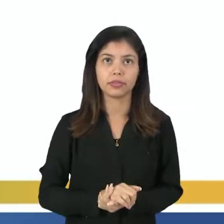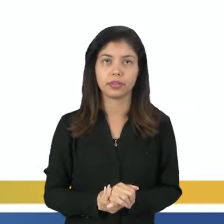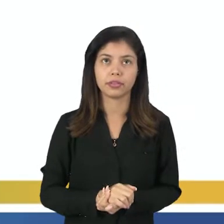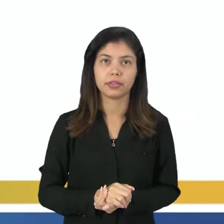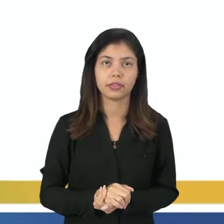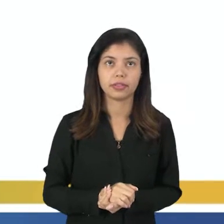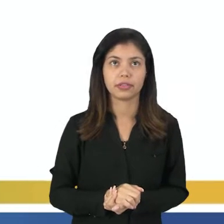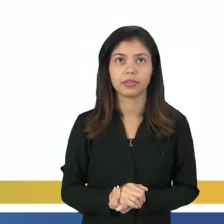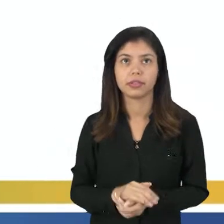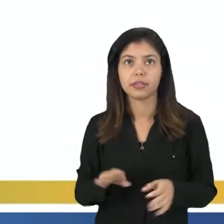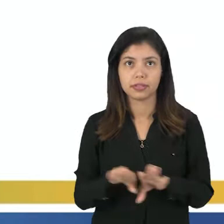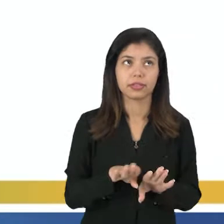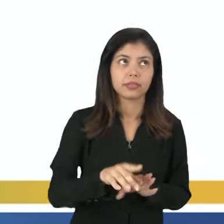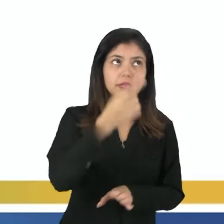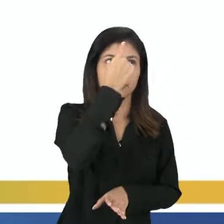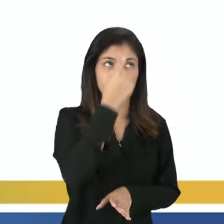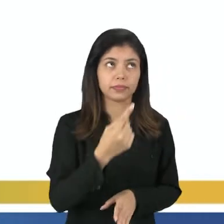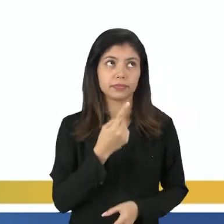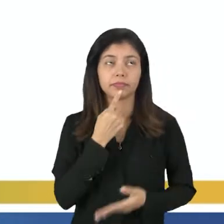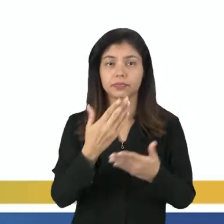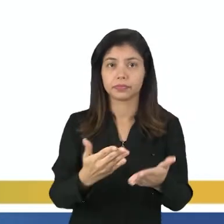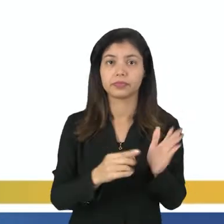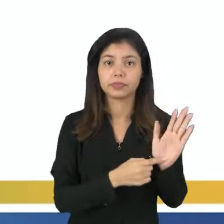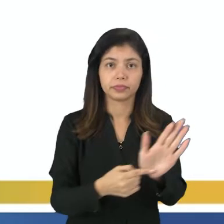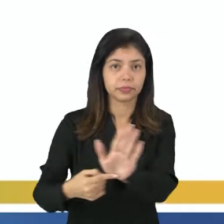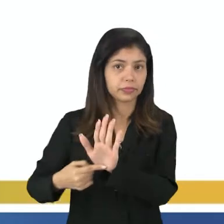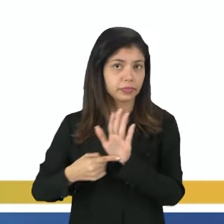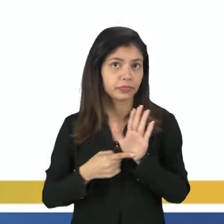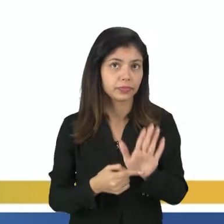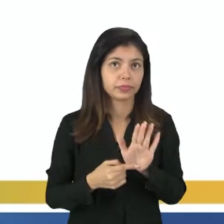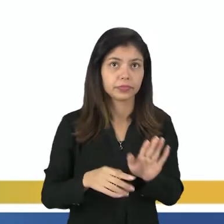mais uma imagem. Ó. Essa imagem, ela